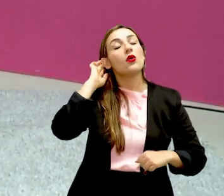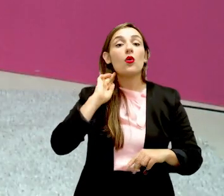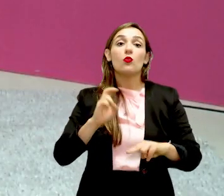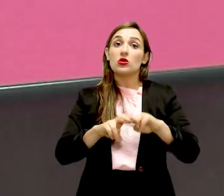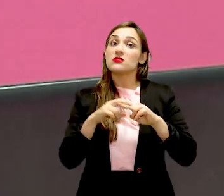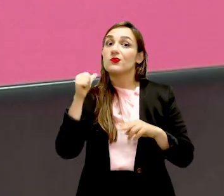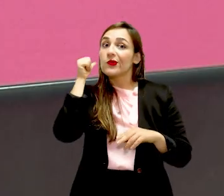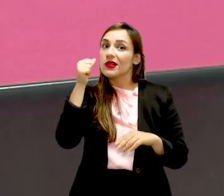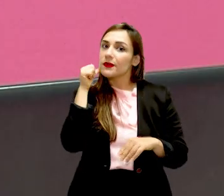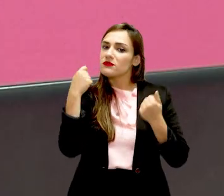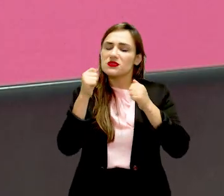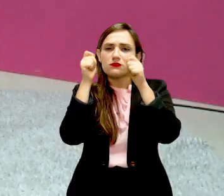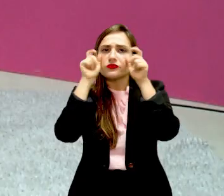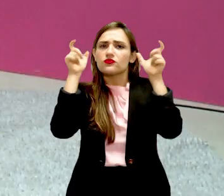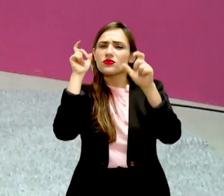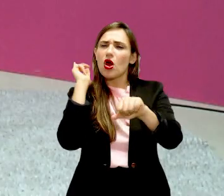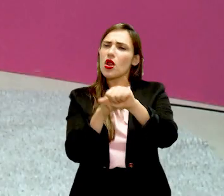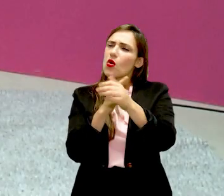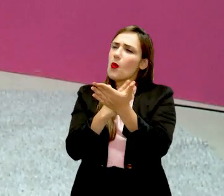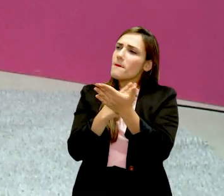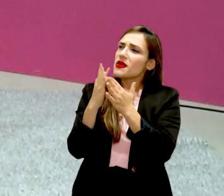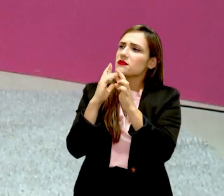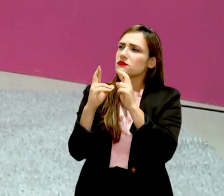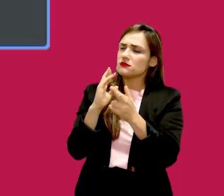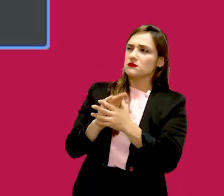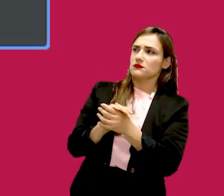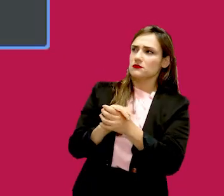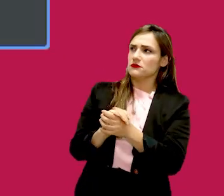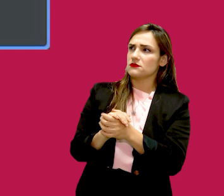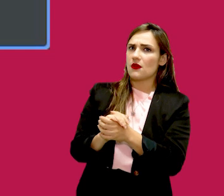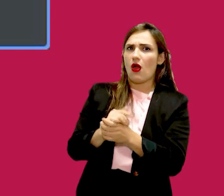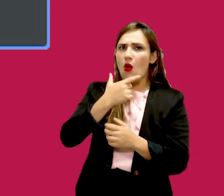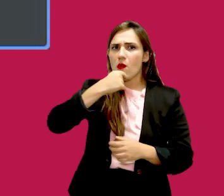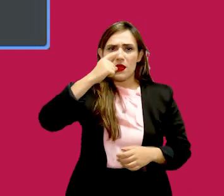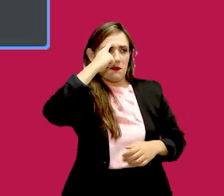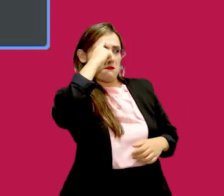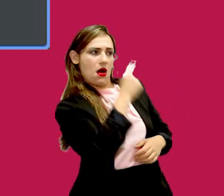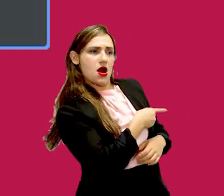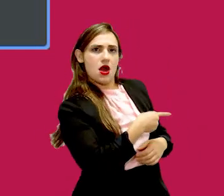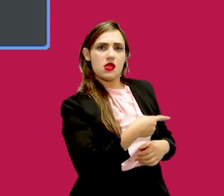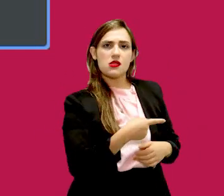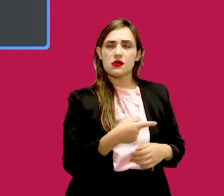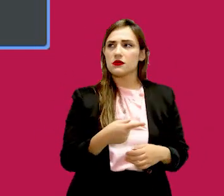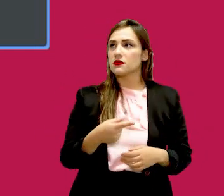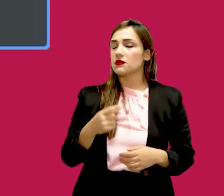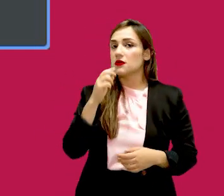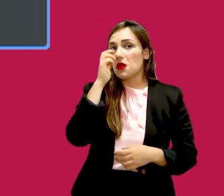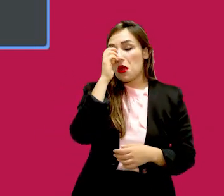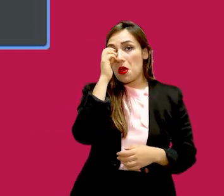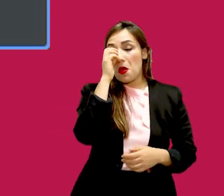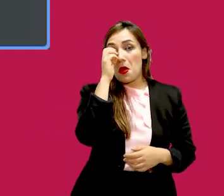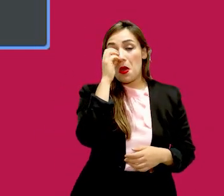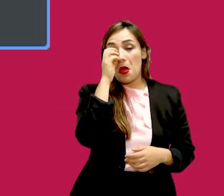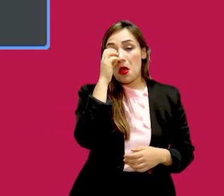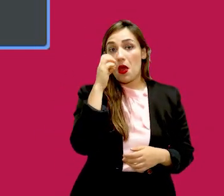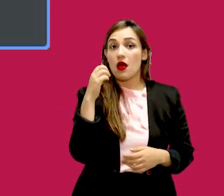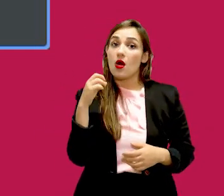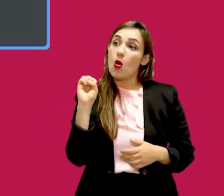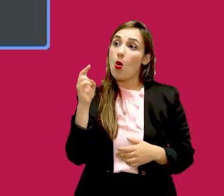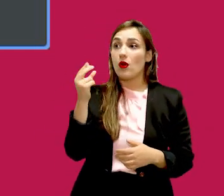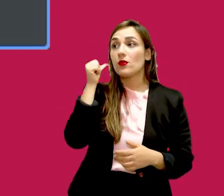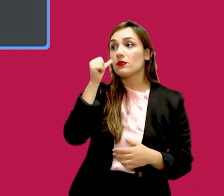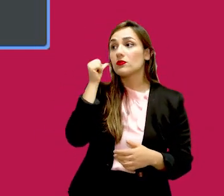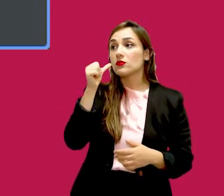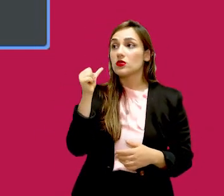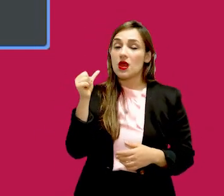no relacionamento, né? Aquele homem que controla, aquele homem ou mulher com quem ela se relaciona, aquela